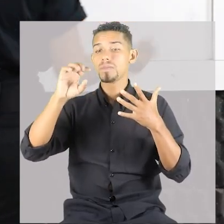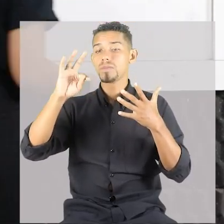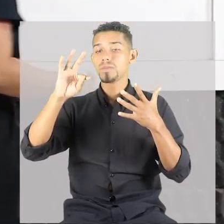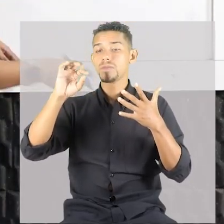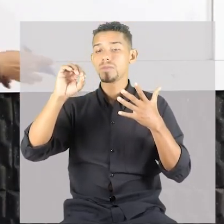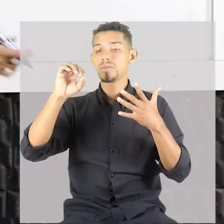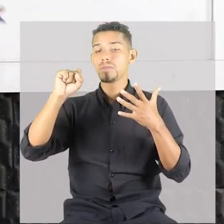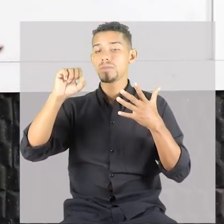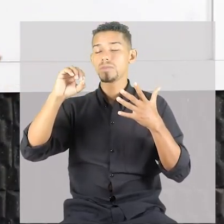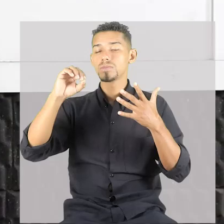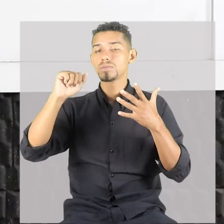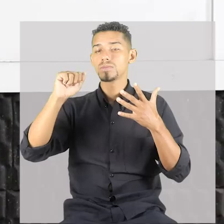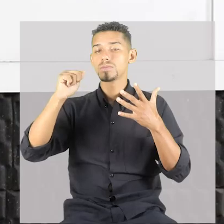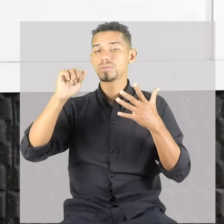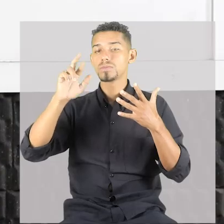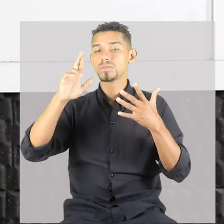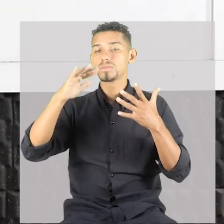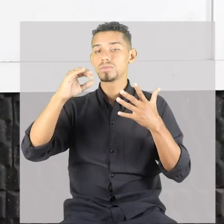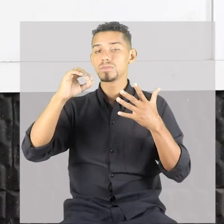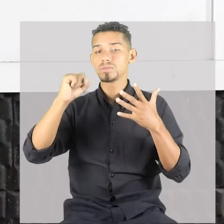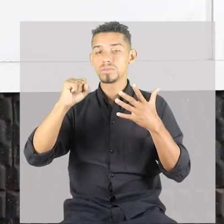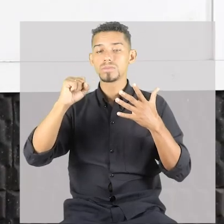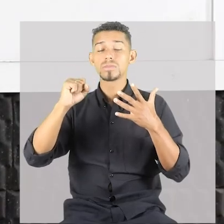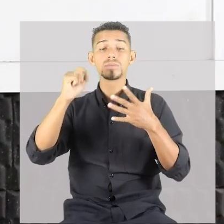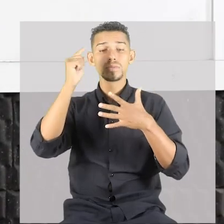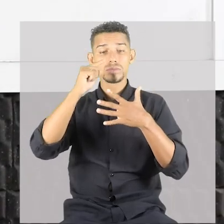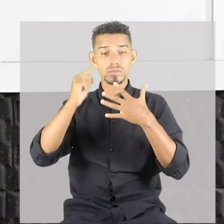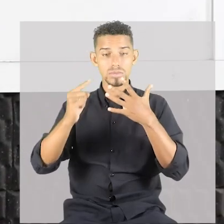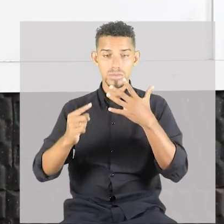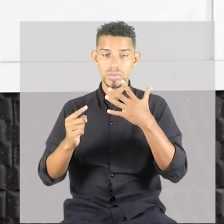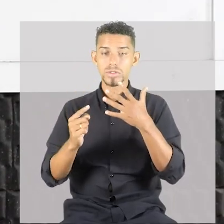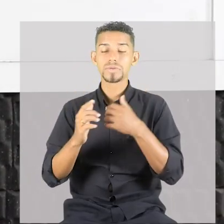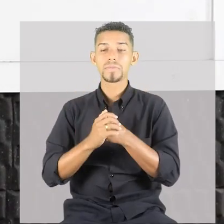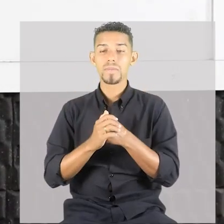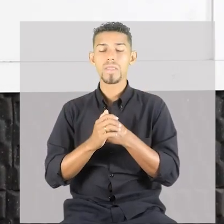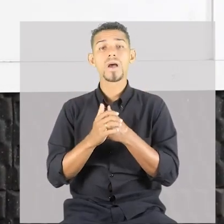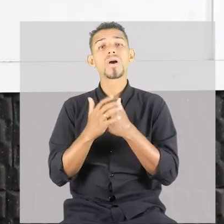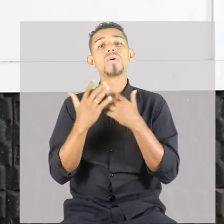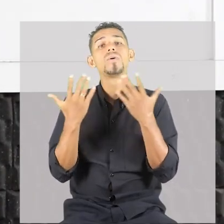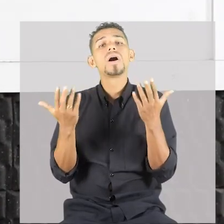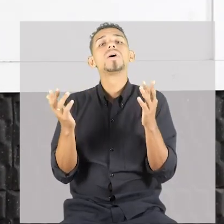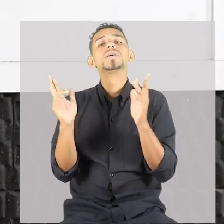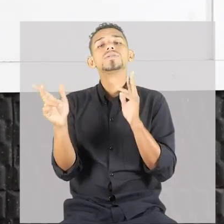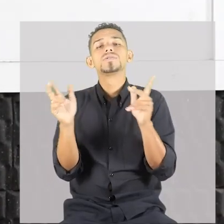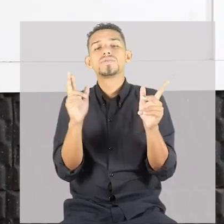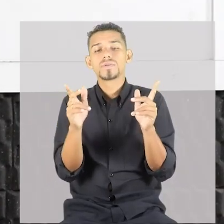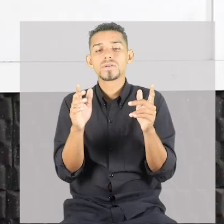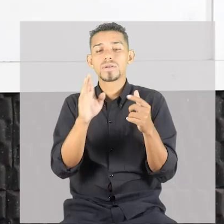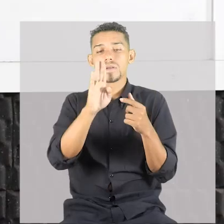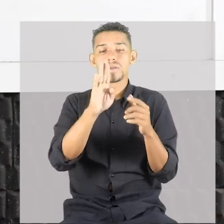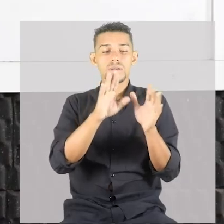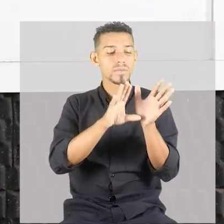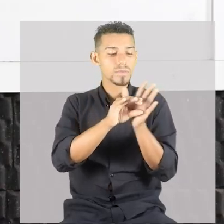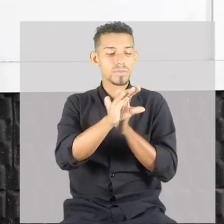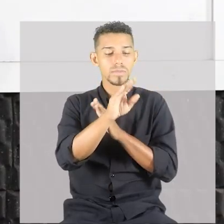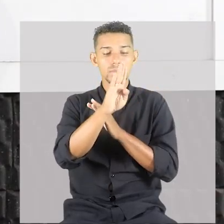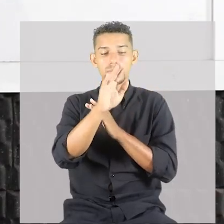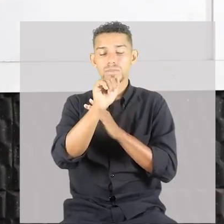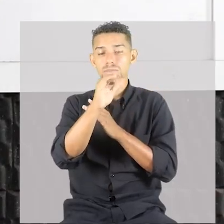certo? Então, basicamente, quem a gente classificou ali também do outro lado. Raíssa, qual a diferença de uma bactéria e uma